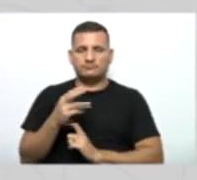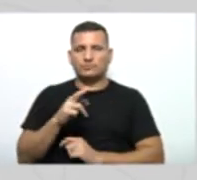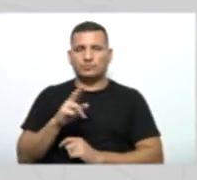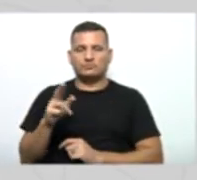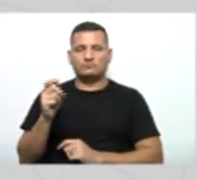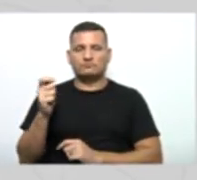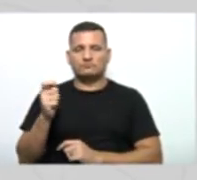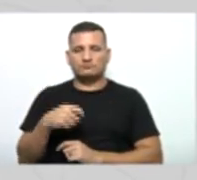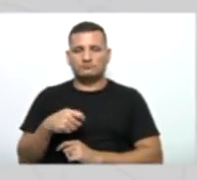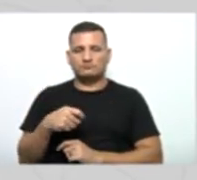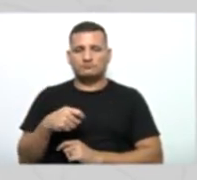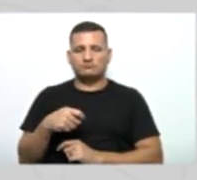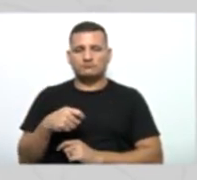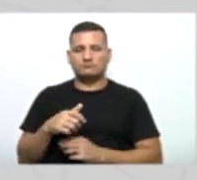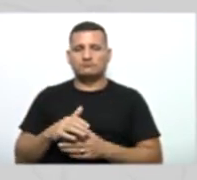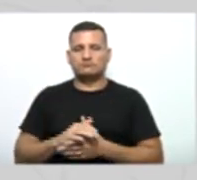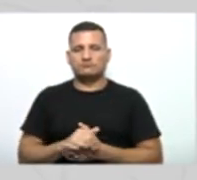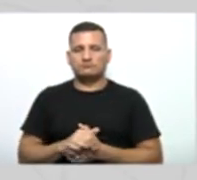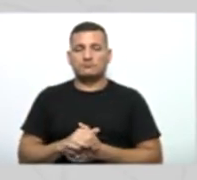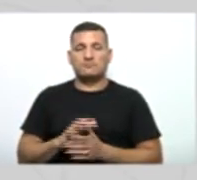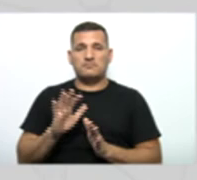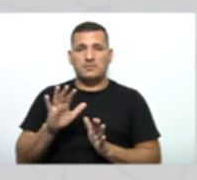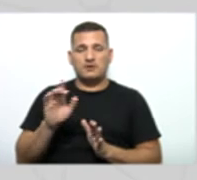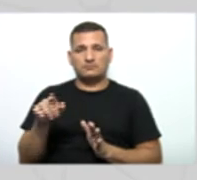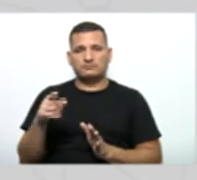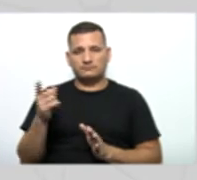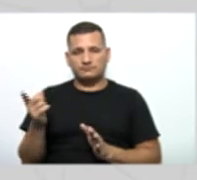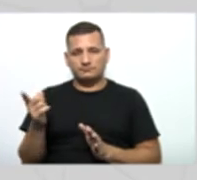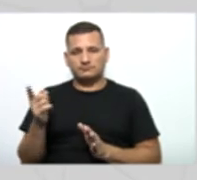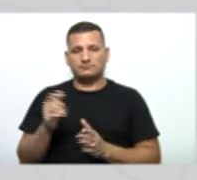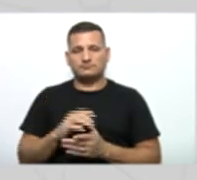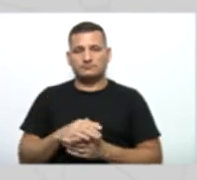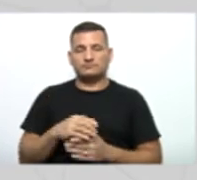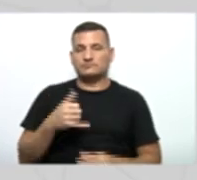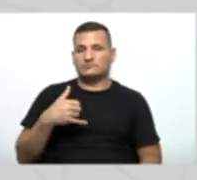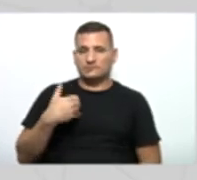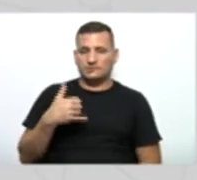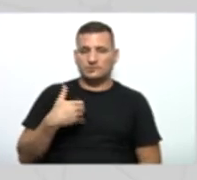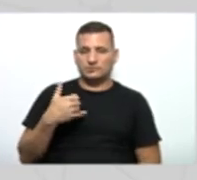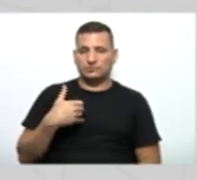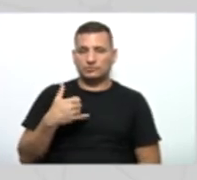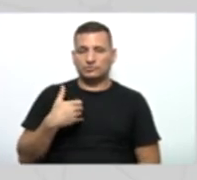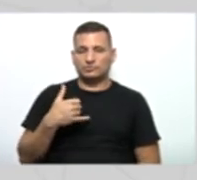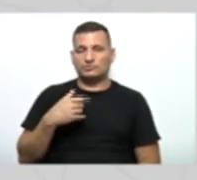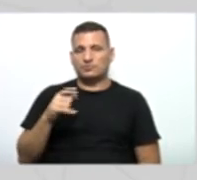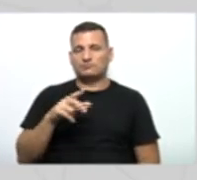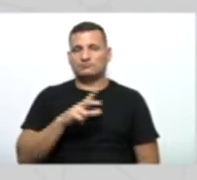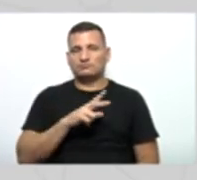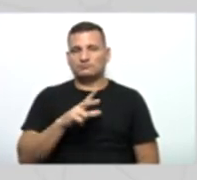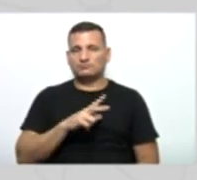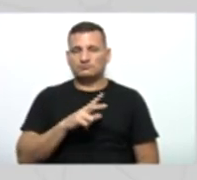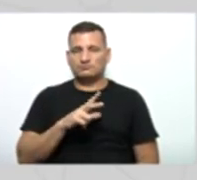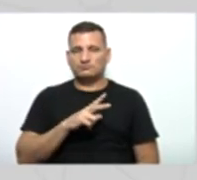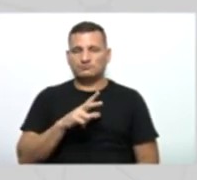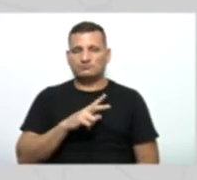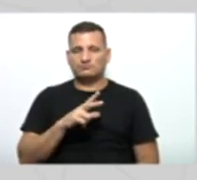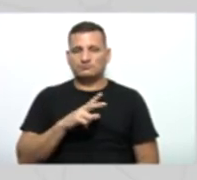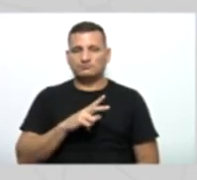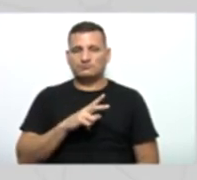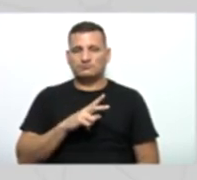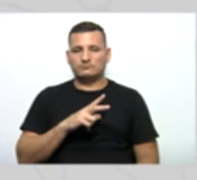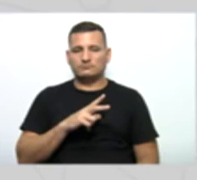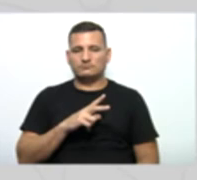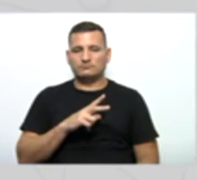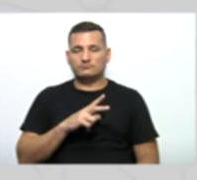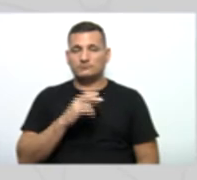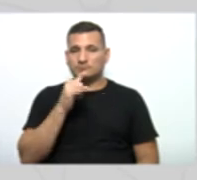meu objeto genérico pessoa. Só que como eu tenho o atributo idade, que é do tipo privado, a partir do momento que eu